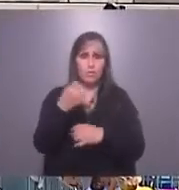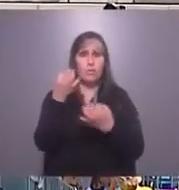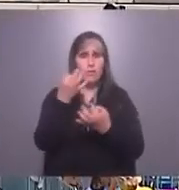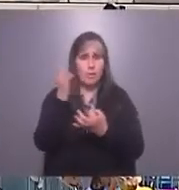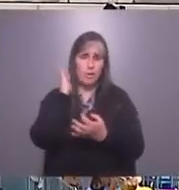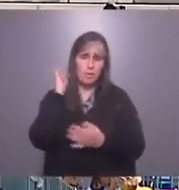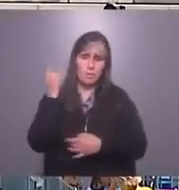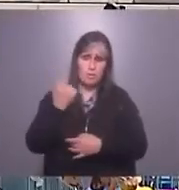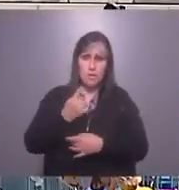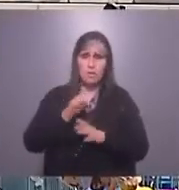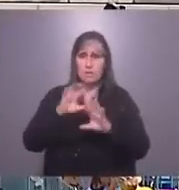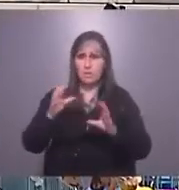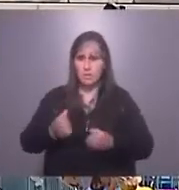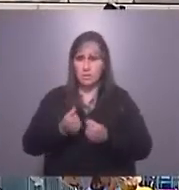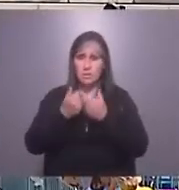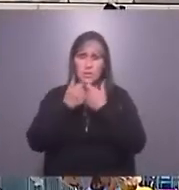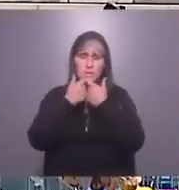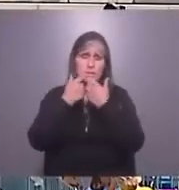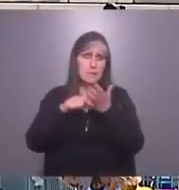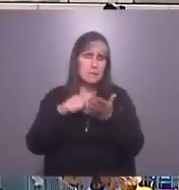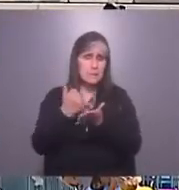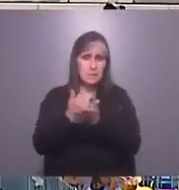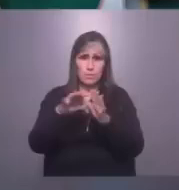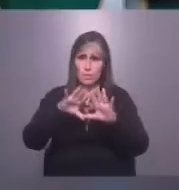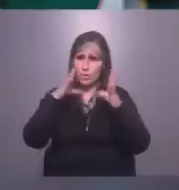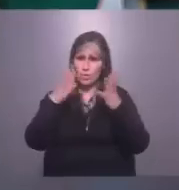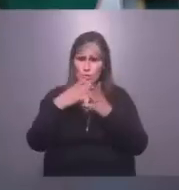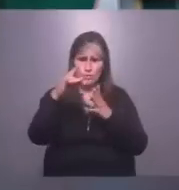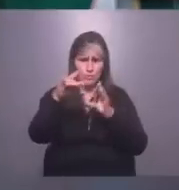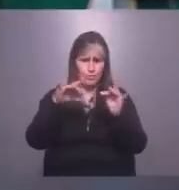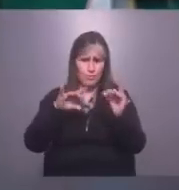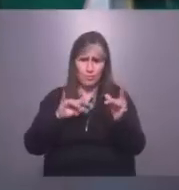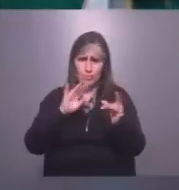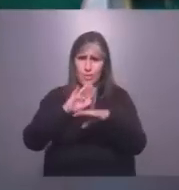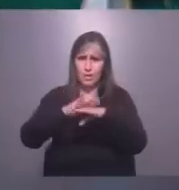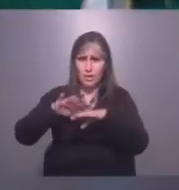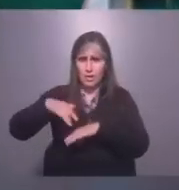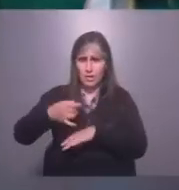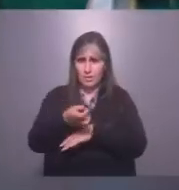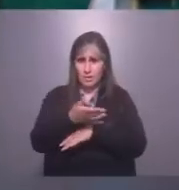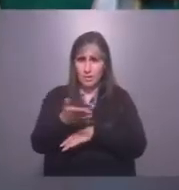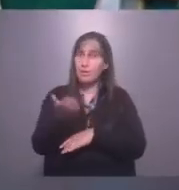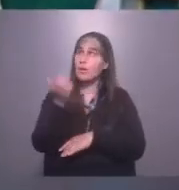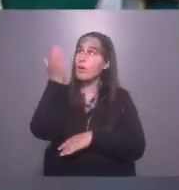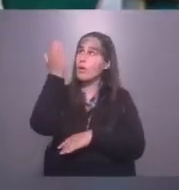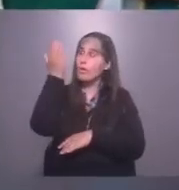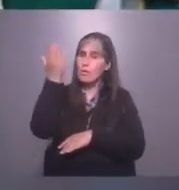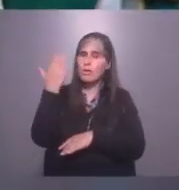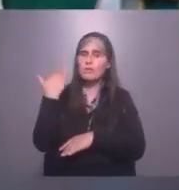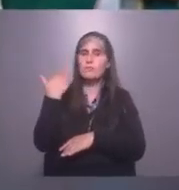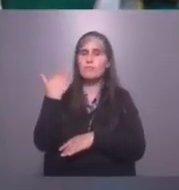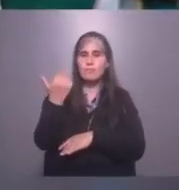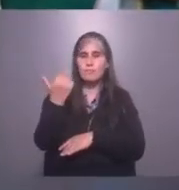dar-vos graças sempre e em toda parte. Vós chamastes e fizestes sair Abraão da